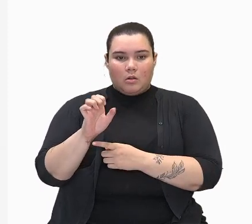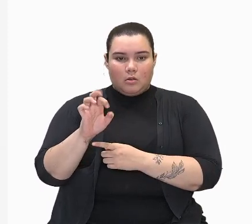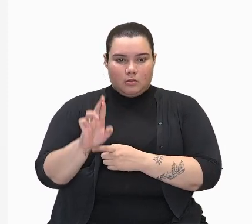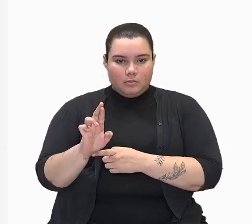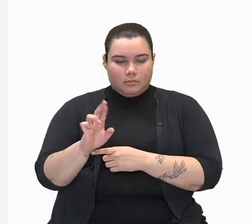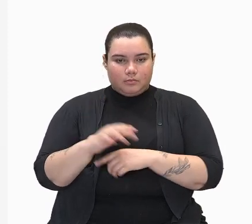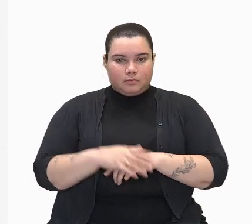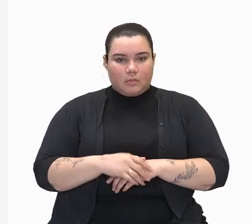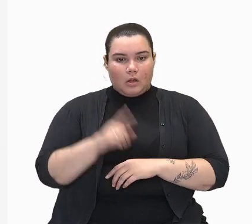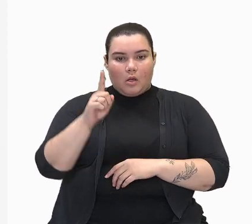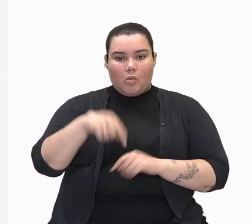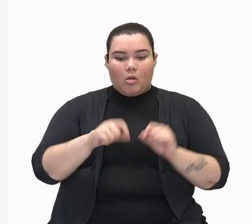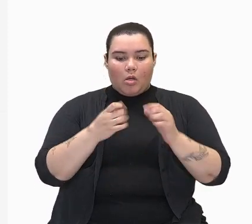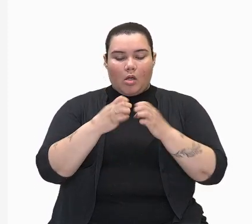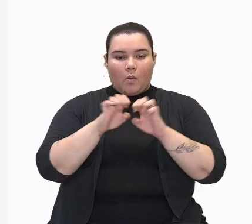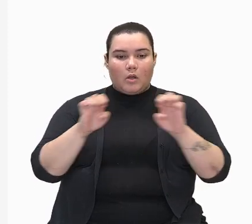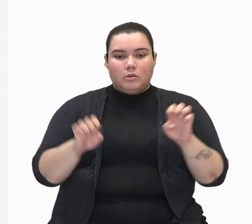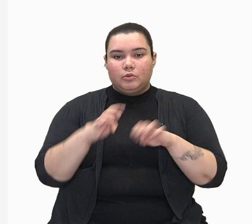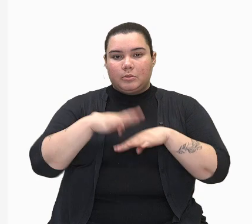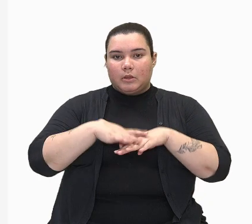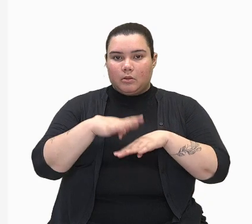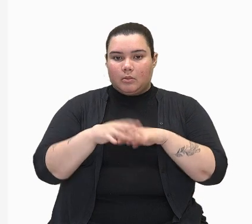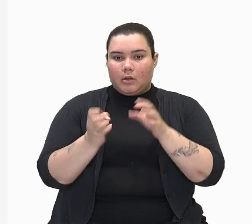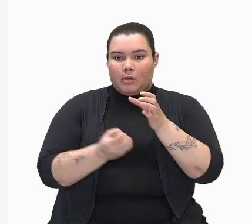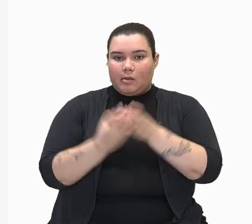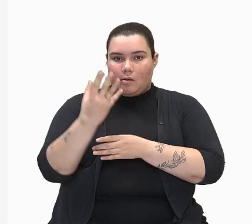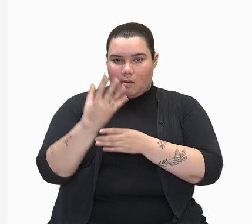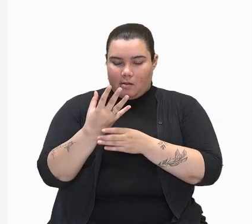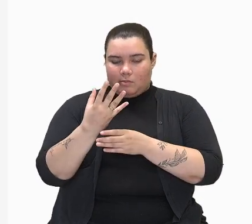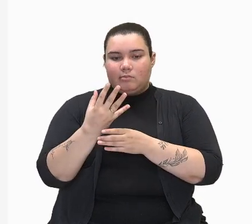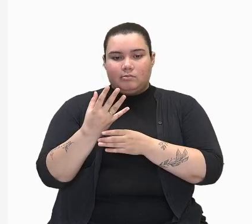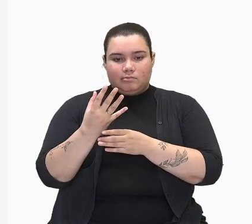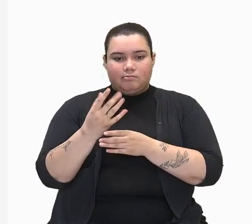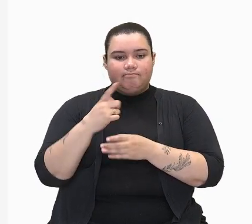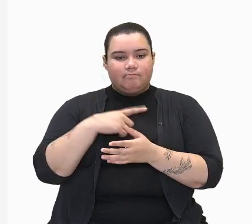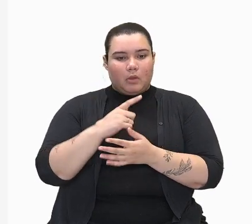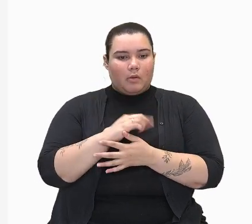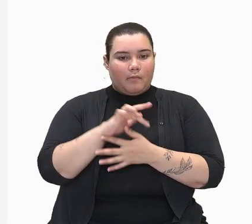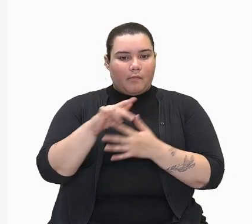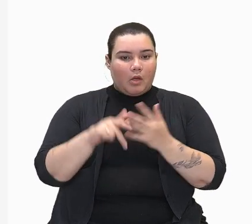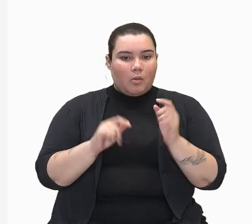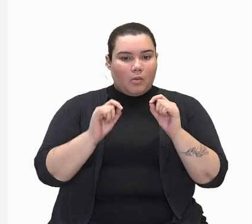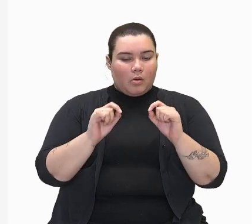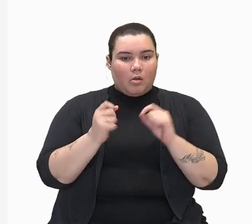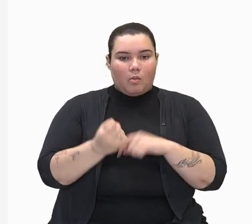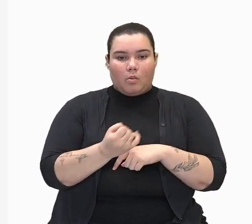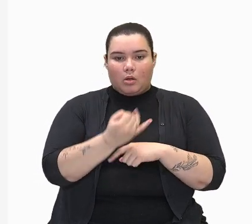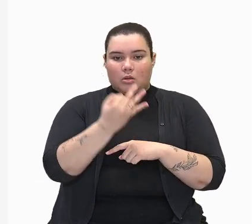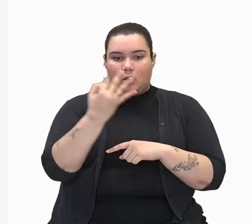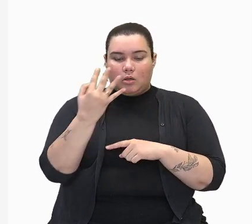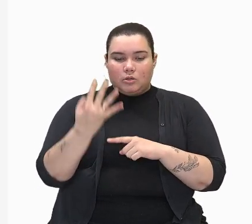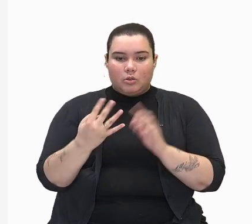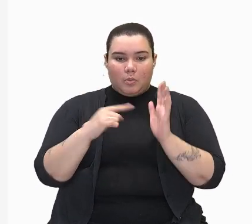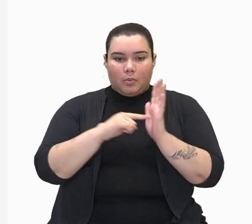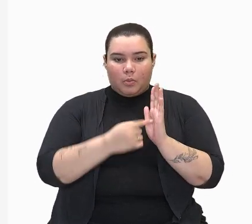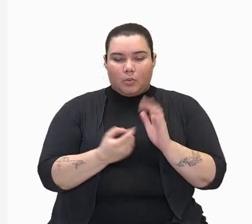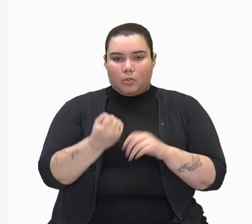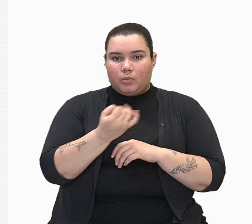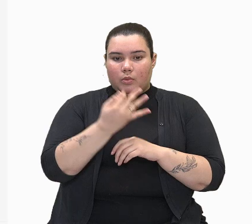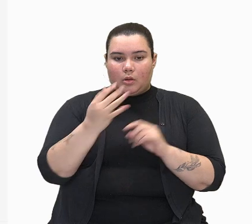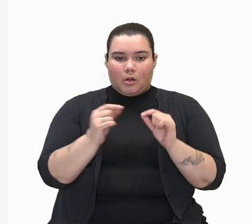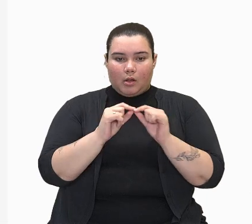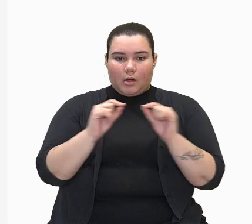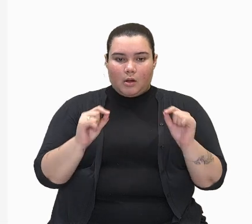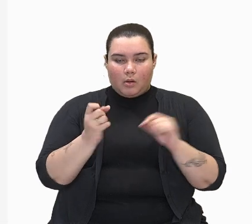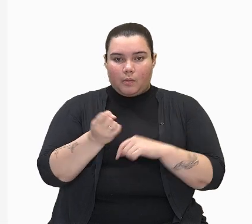é justamente a nossa fórmula que garante aí a quantidade de vértices, quantidade de faces e a quantidade de arestas. É uma relação